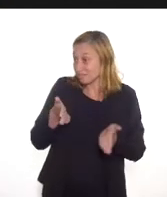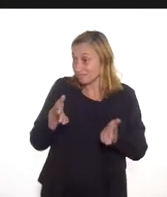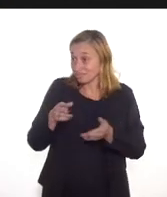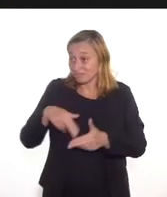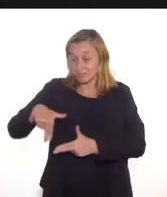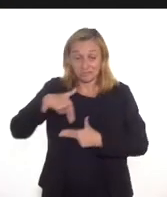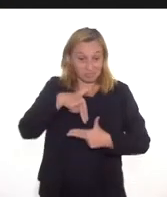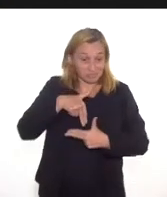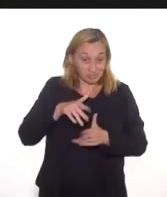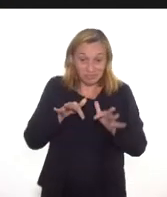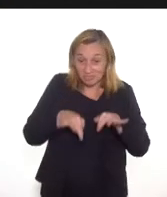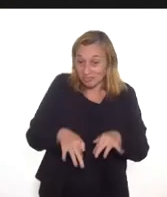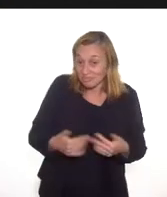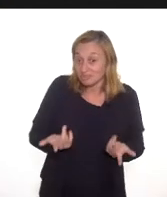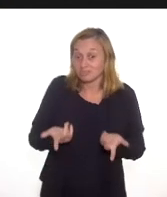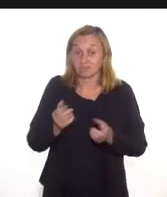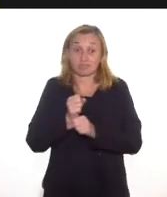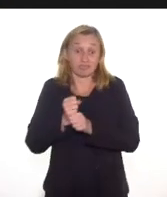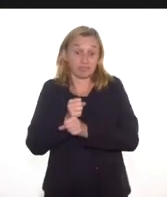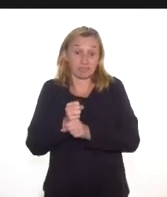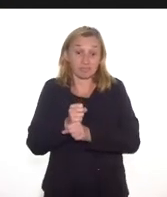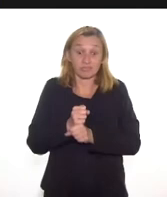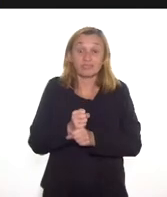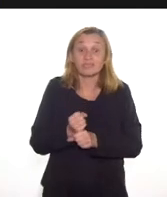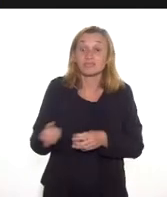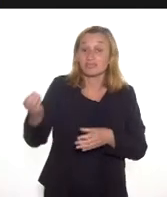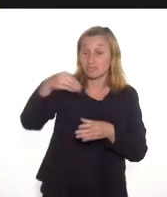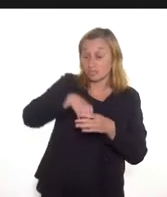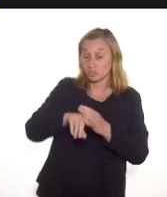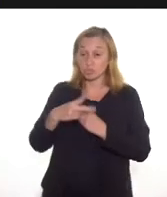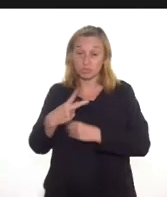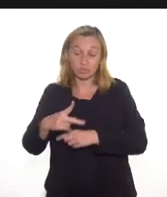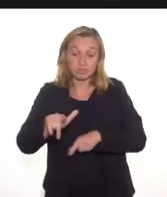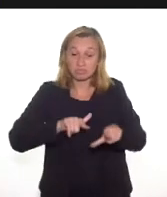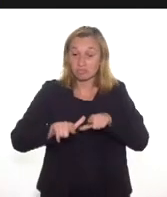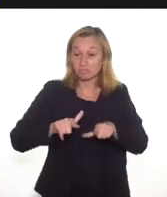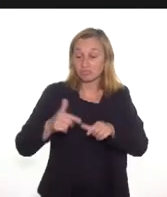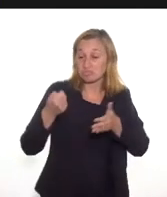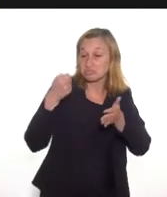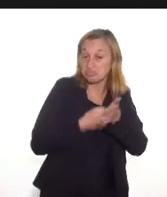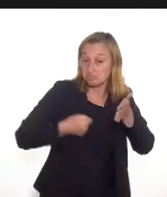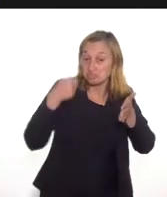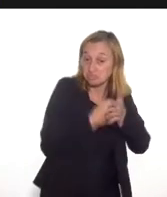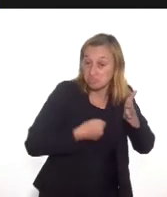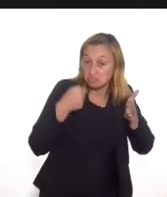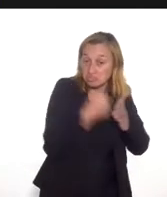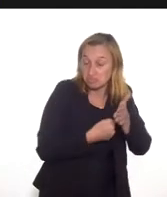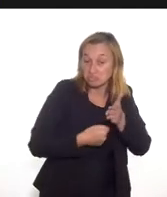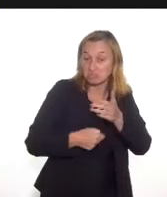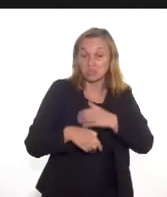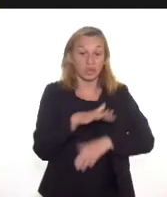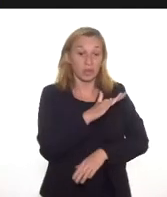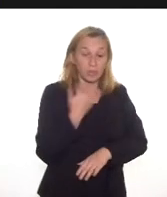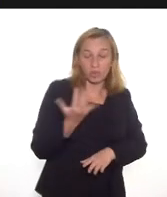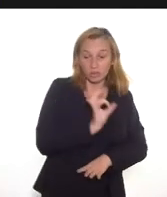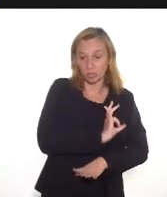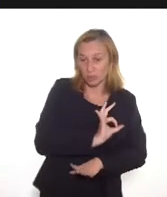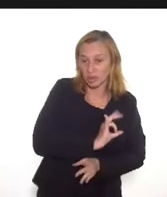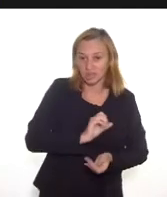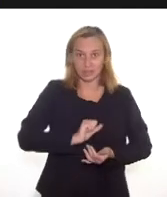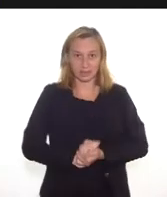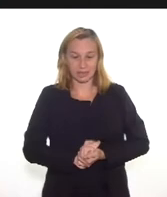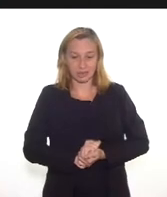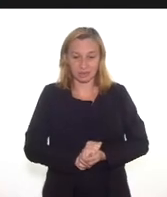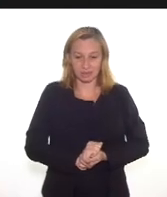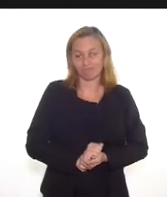final, aqueles que há muito tempo incluem nas suas bandeiras de luta a extinção da polícia militar, a extinção